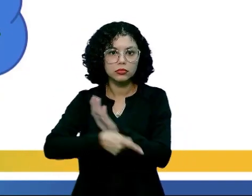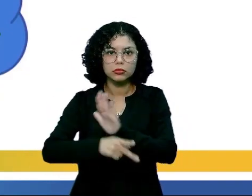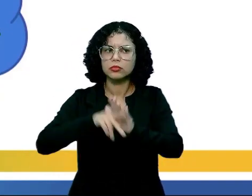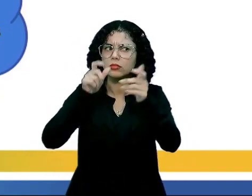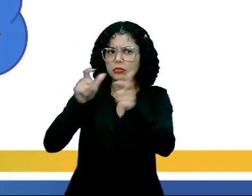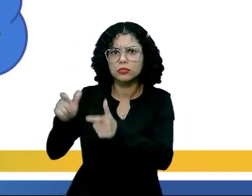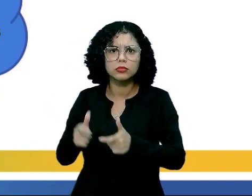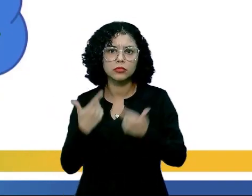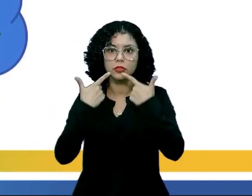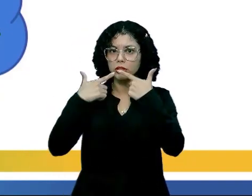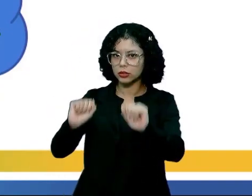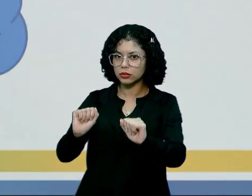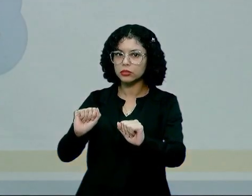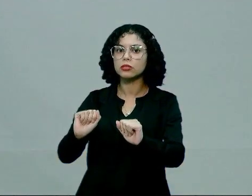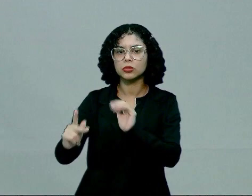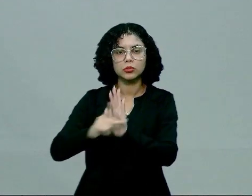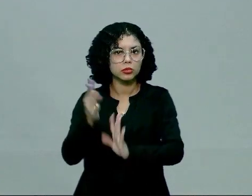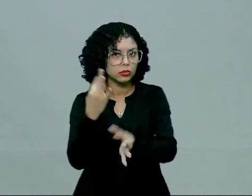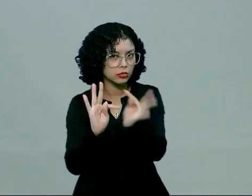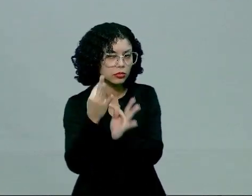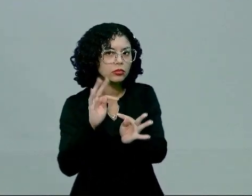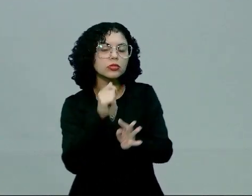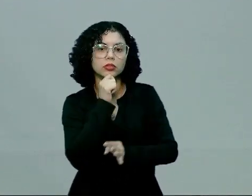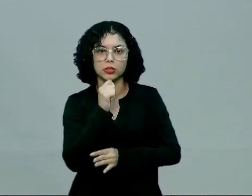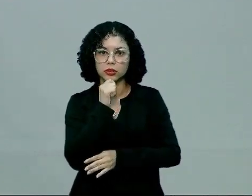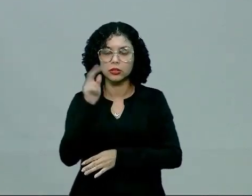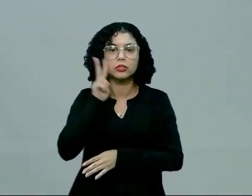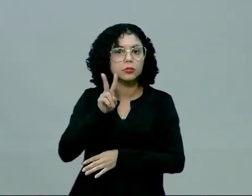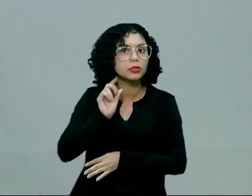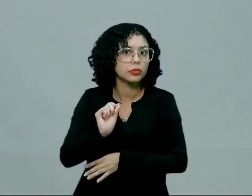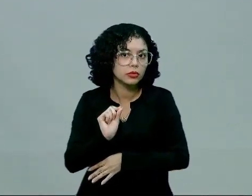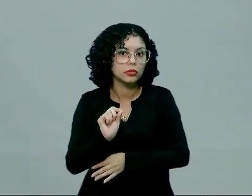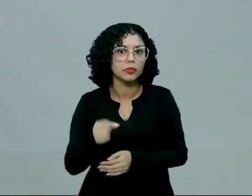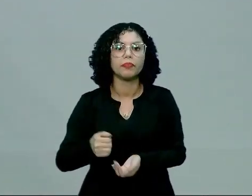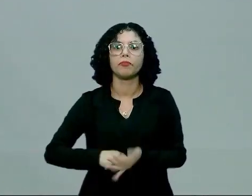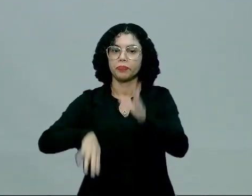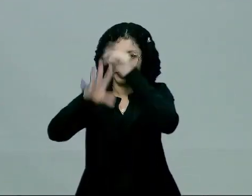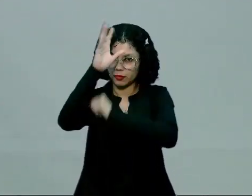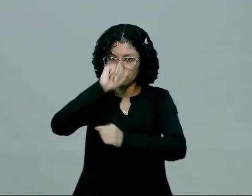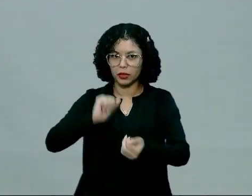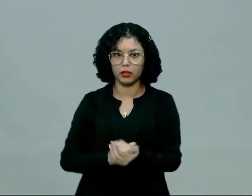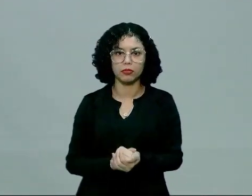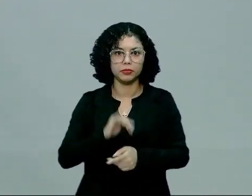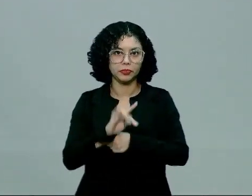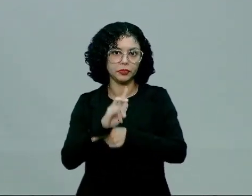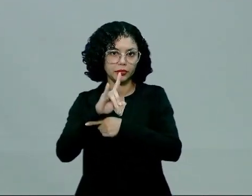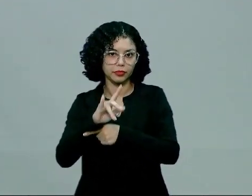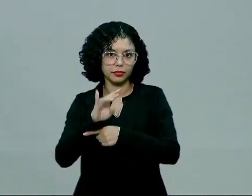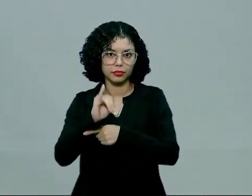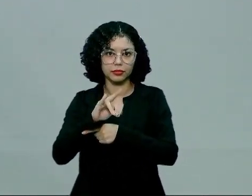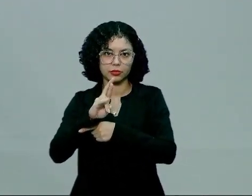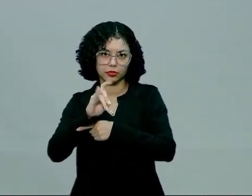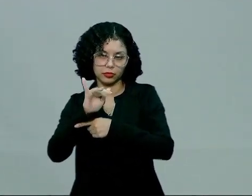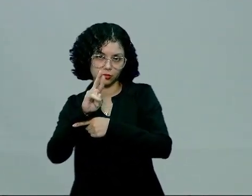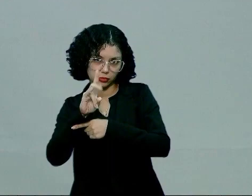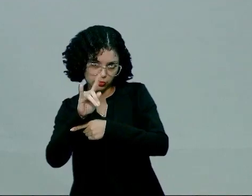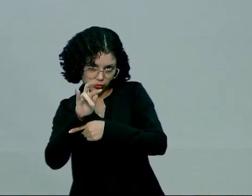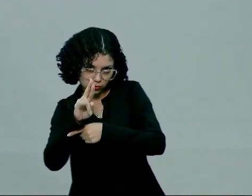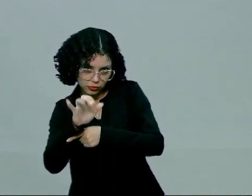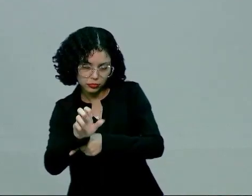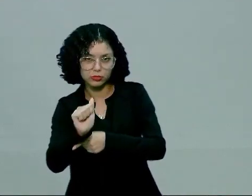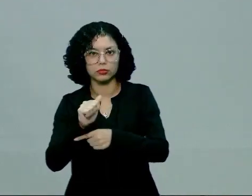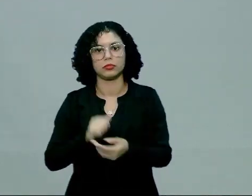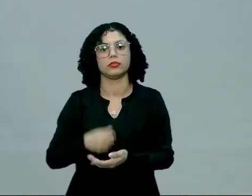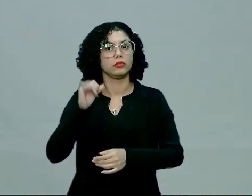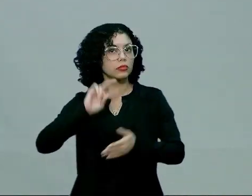da onde linguagens e suas Tecnologias Lembrando que o conhecimento do Enem ele é interdisciplin interdisciplinar o